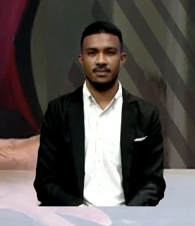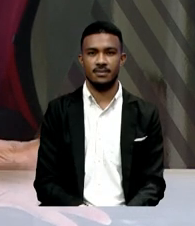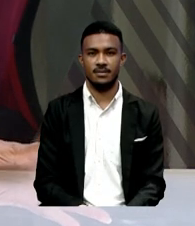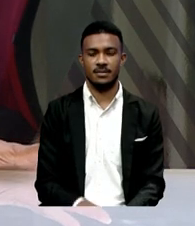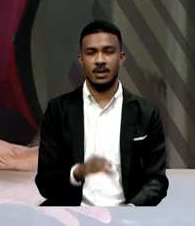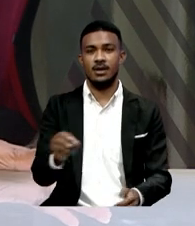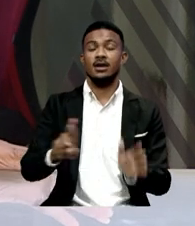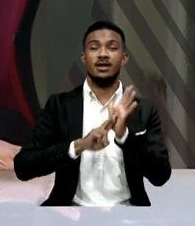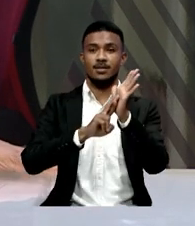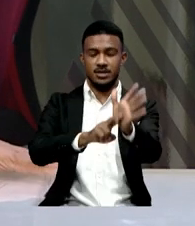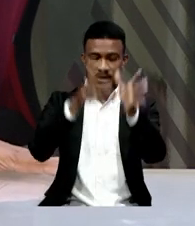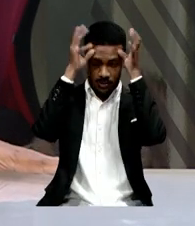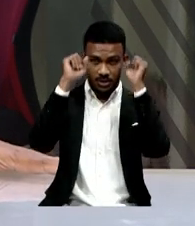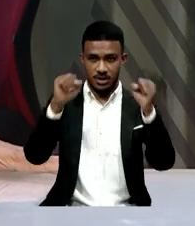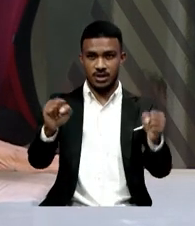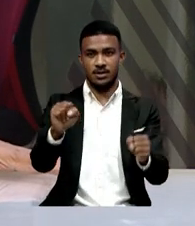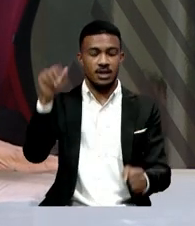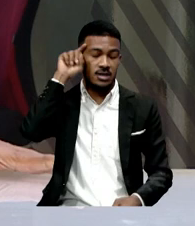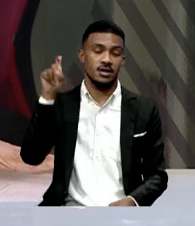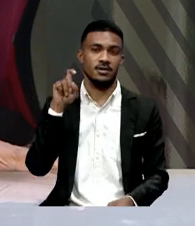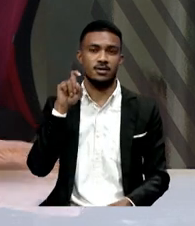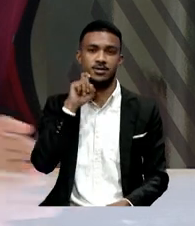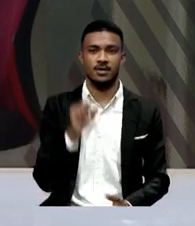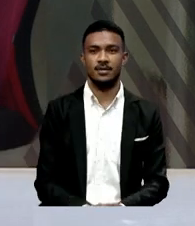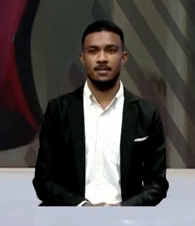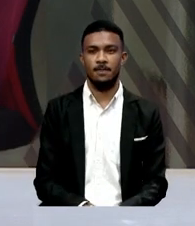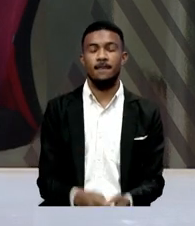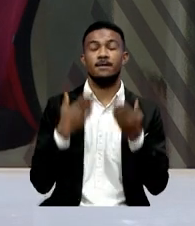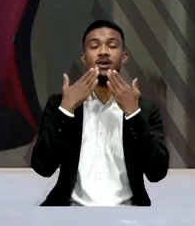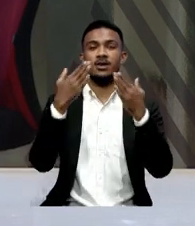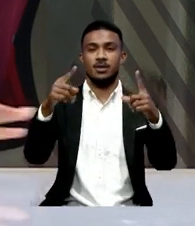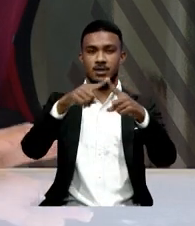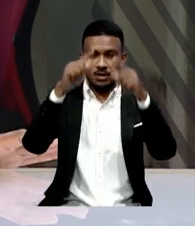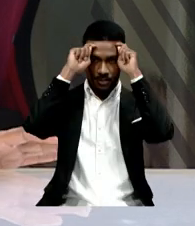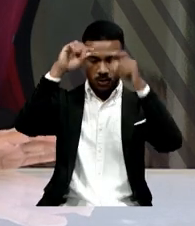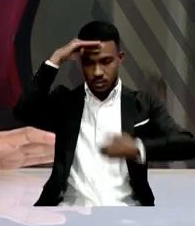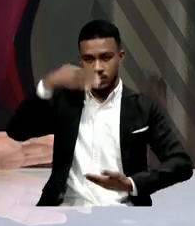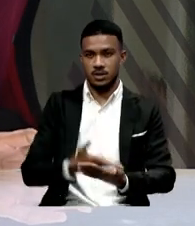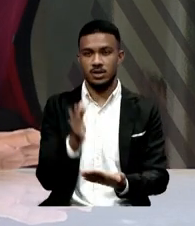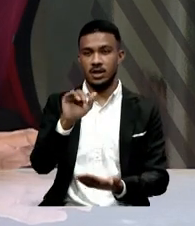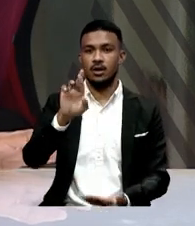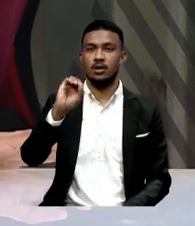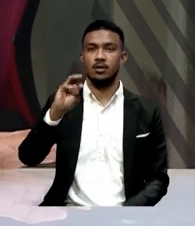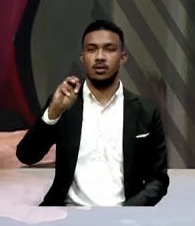Enviado especial extraordinário ao Presidente da República, Cairo Alexandre Guzmão, agradece a Batimoroan e o Vaticano Roma.